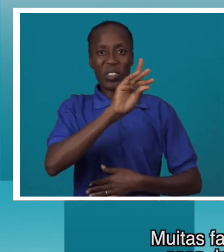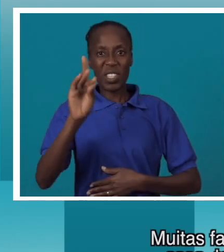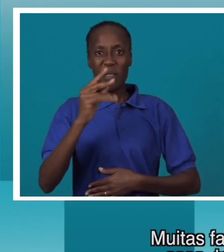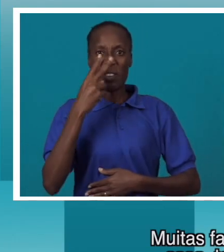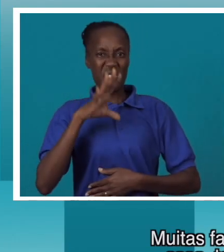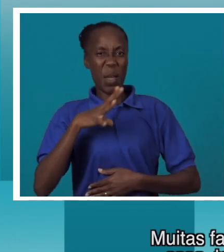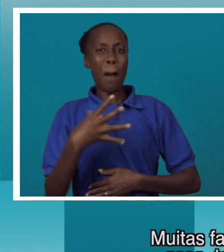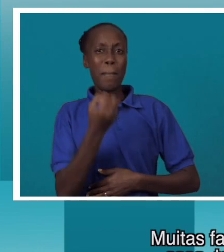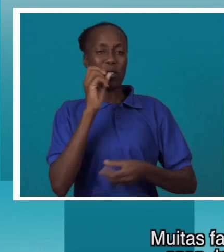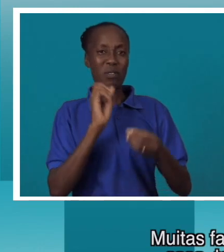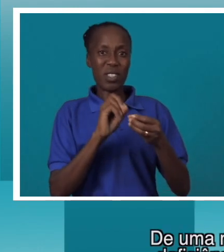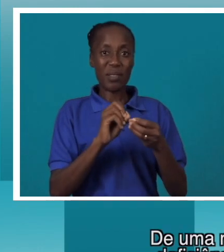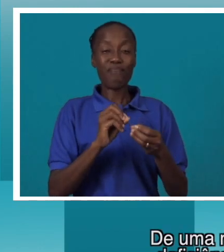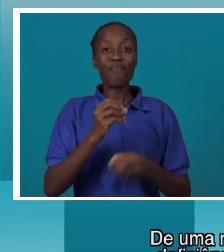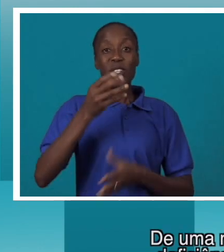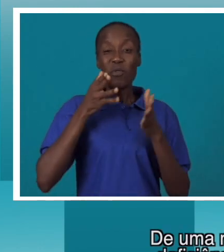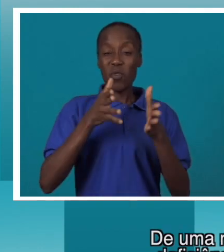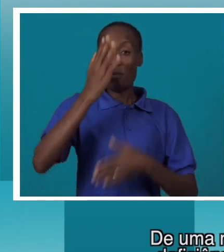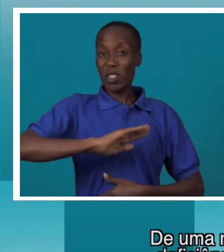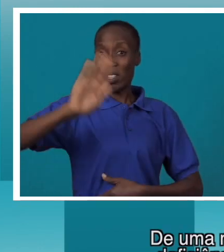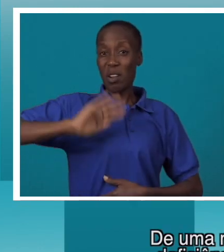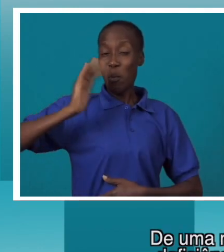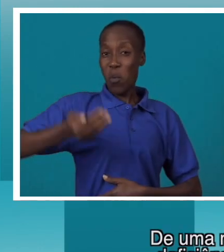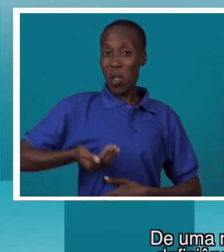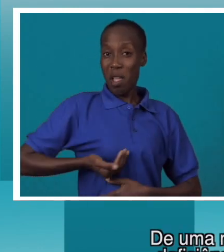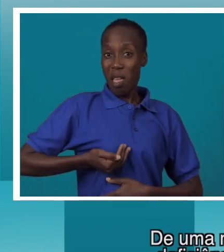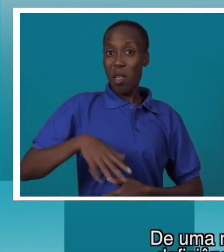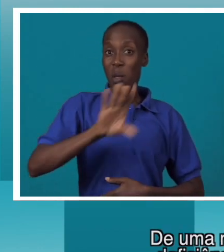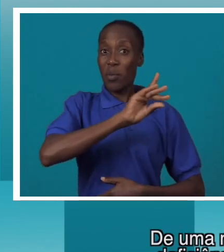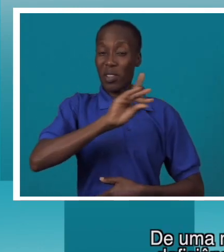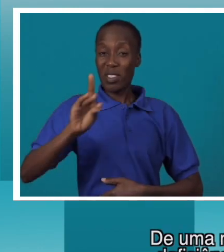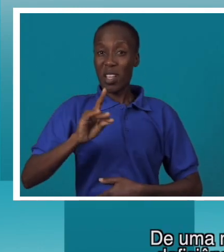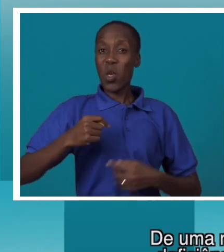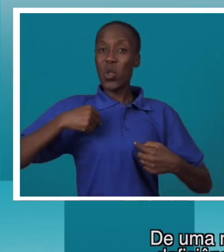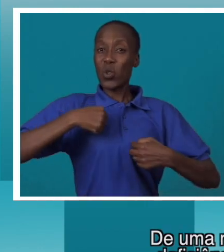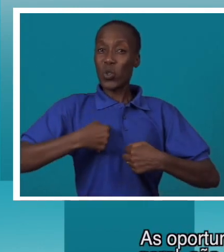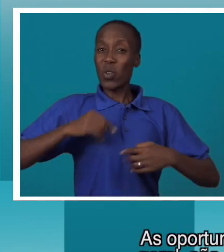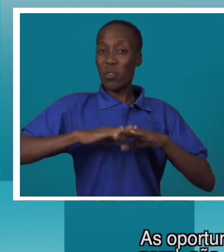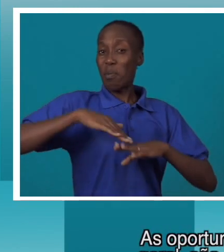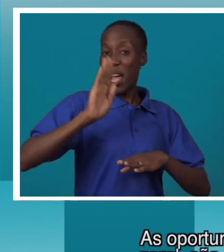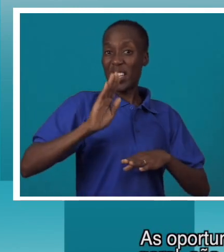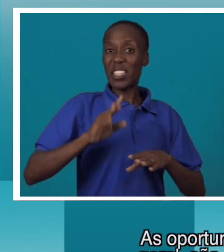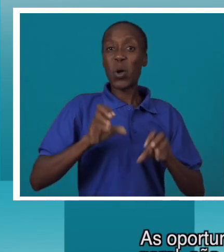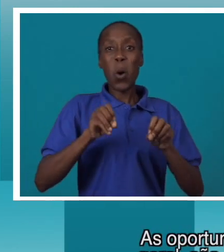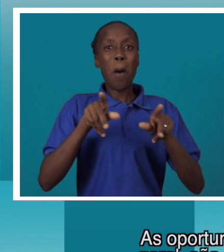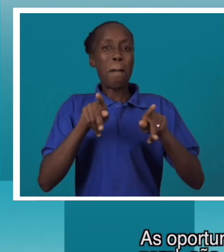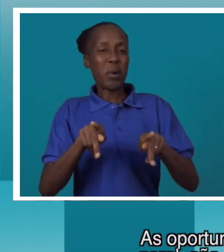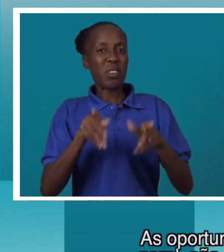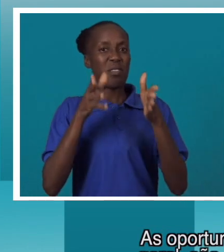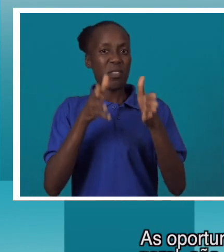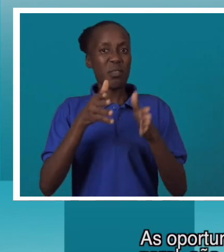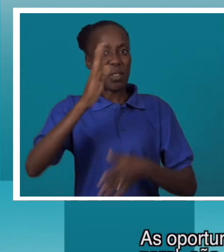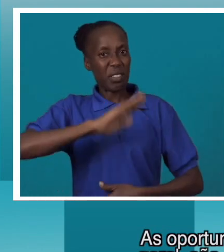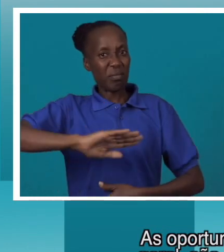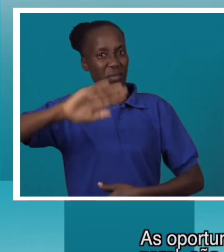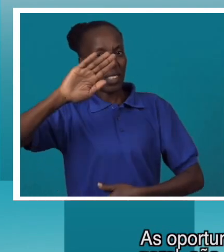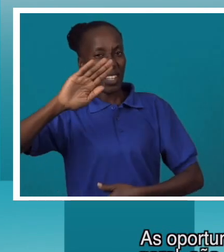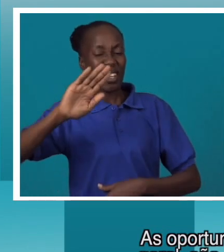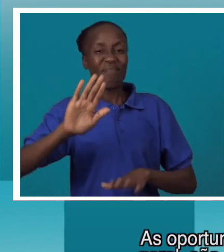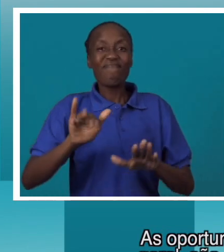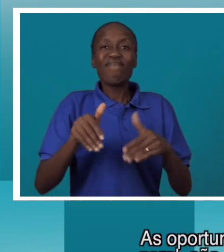possa ser abusada de uma maneira geral a mulher com deficiência é aquela que sofre mais oportunidades para as mulheres de uma maneira